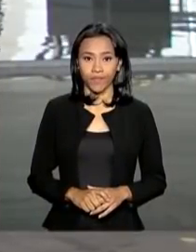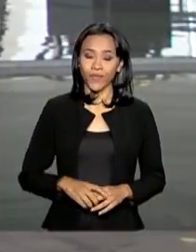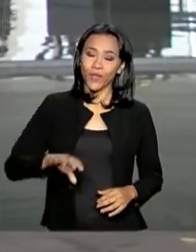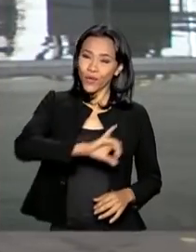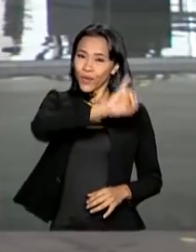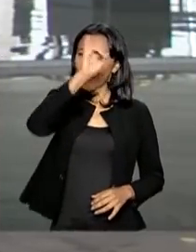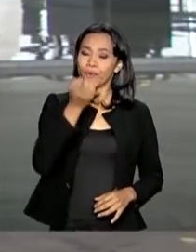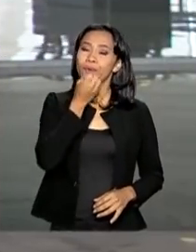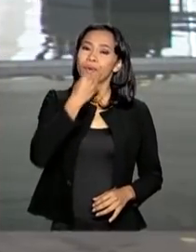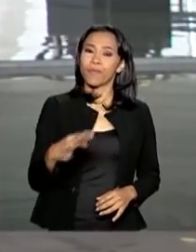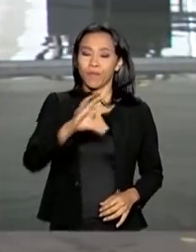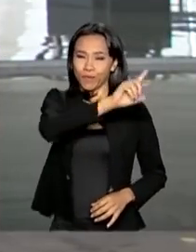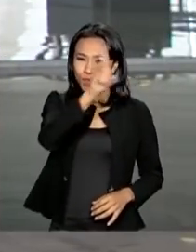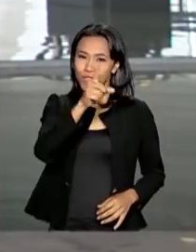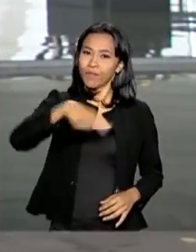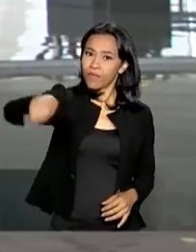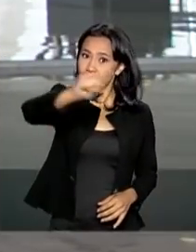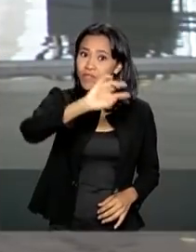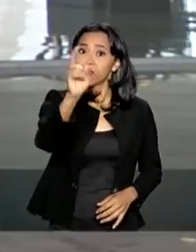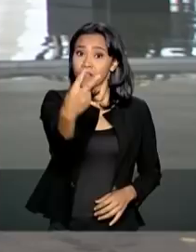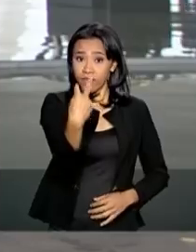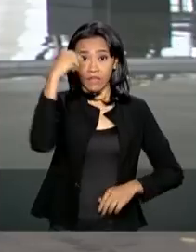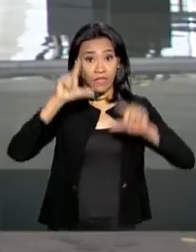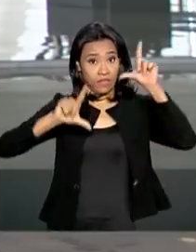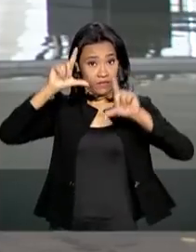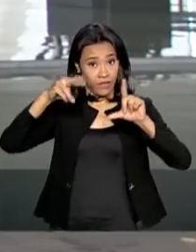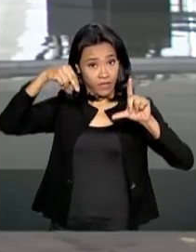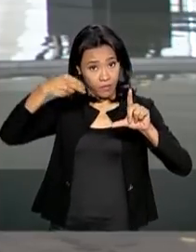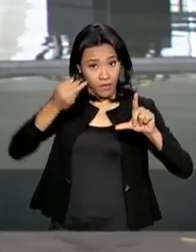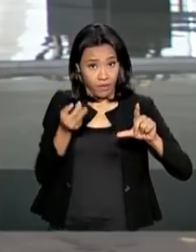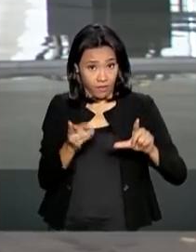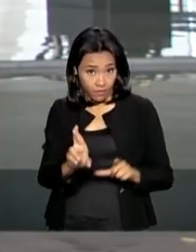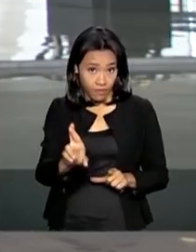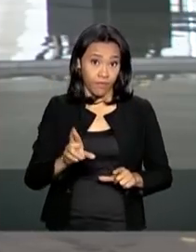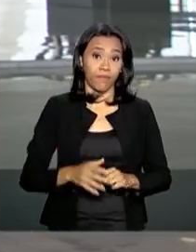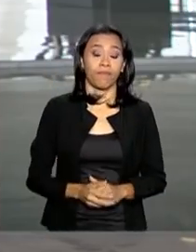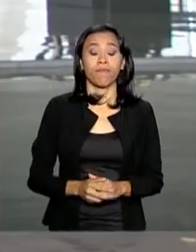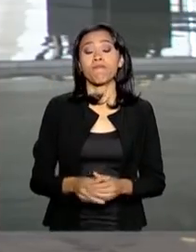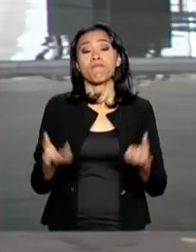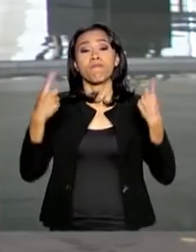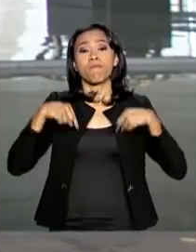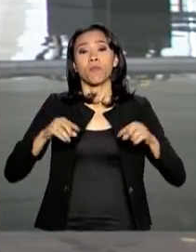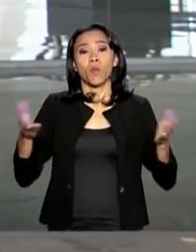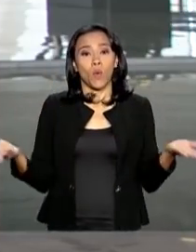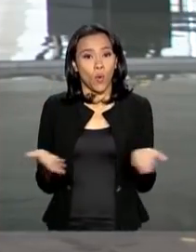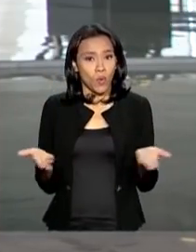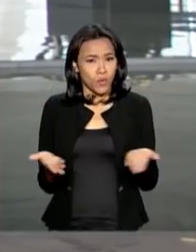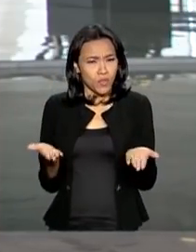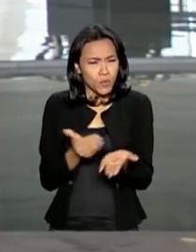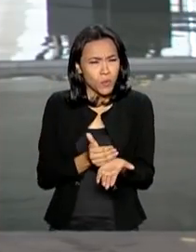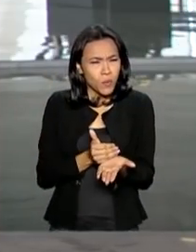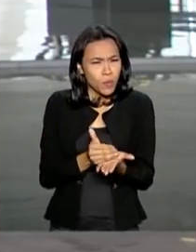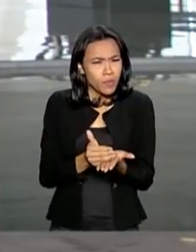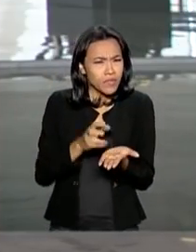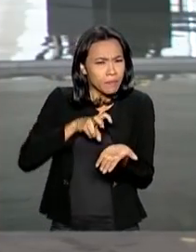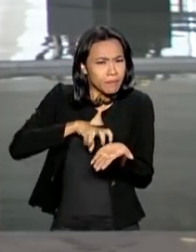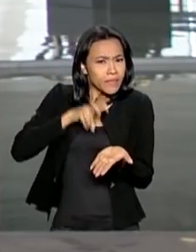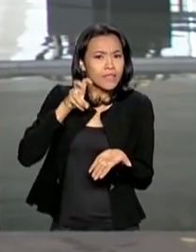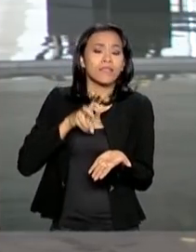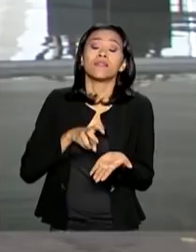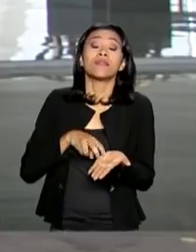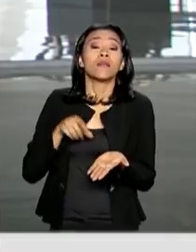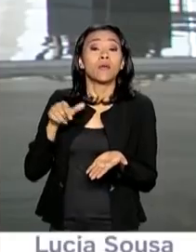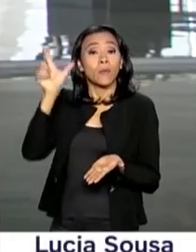Olá bom dia para você que acompanha a NBR a TV do Governo Federal hoje logo no inicinho da manhã o presidente